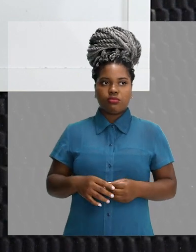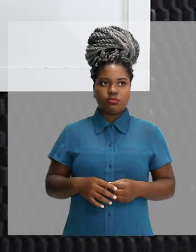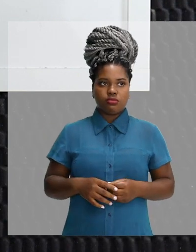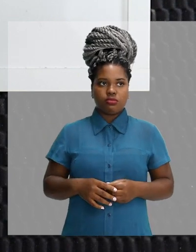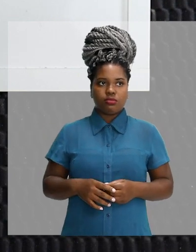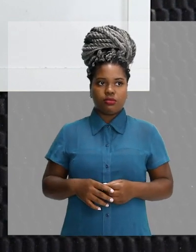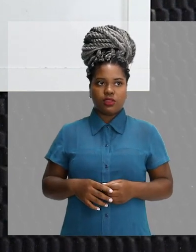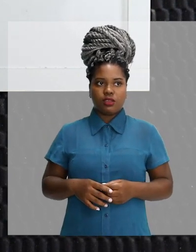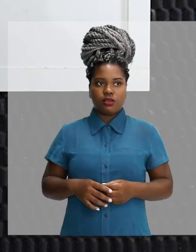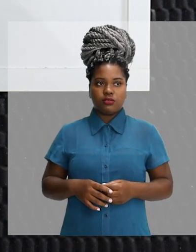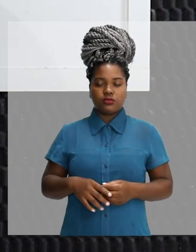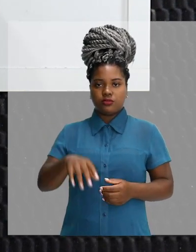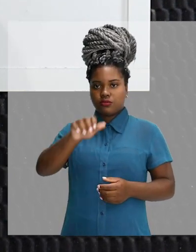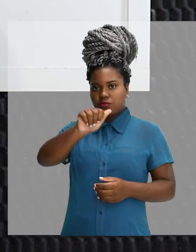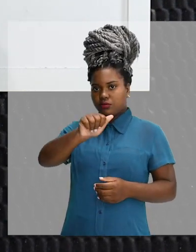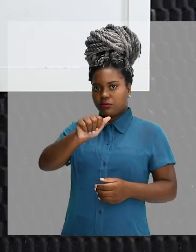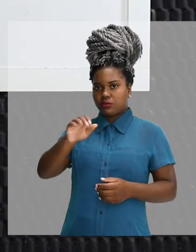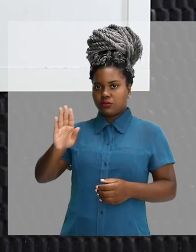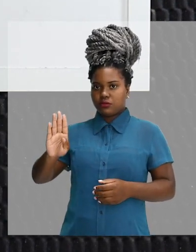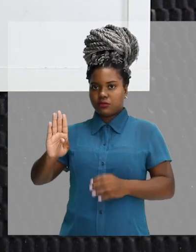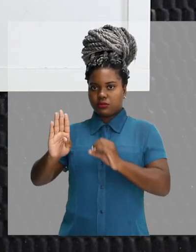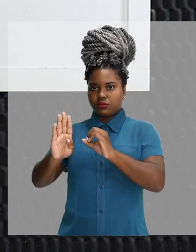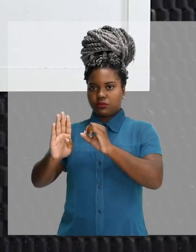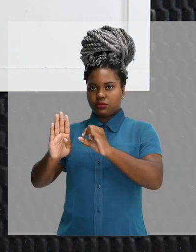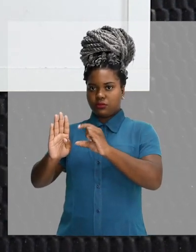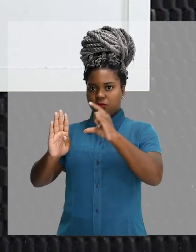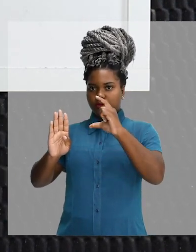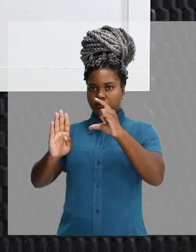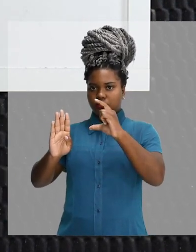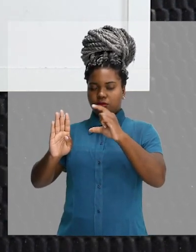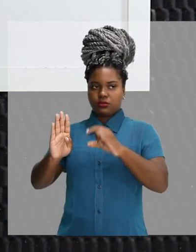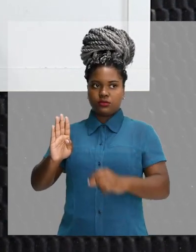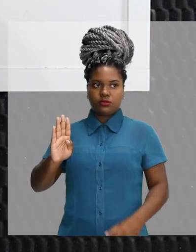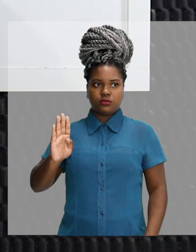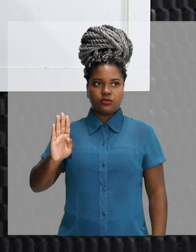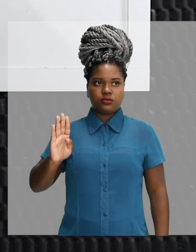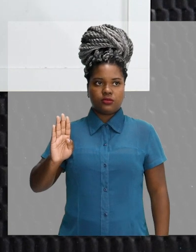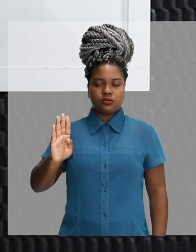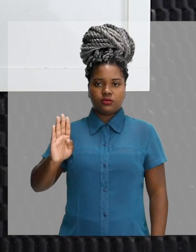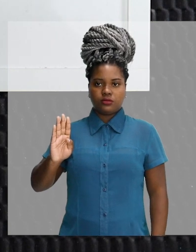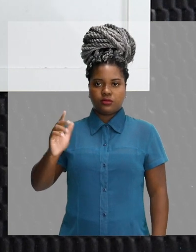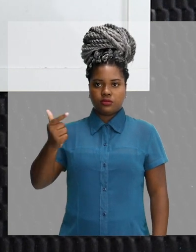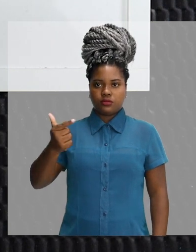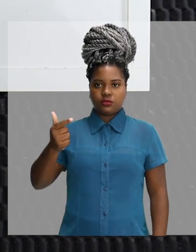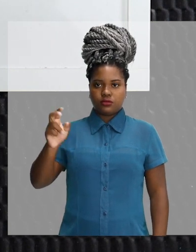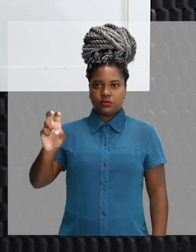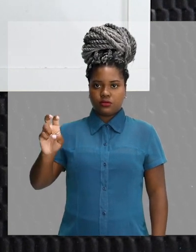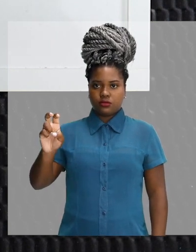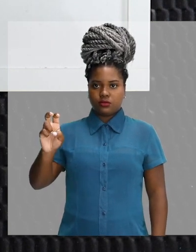igual. Base maior, 25 menos 0 dá 25.